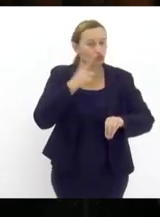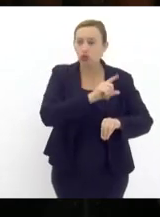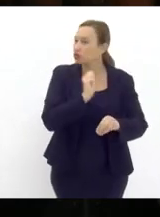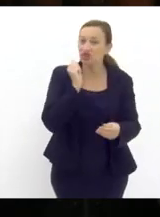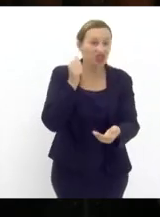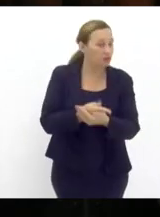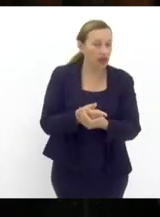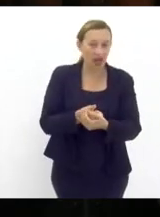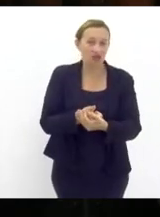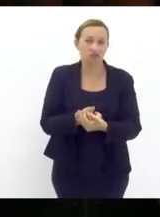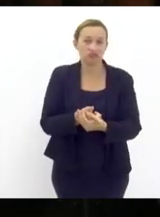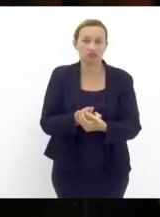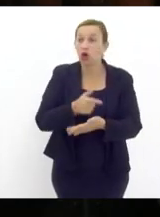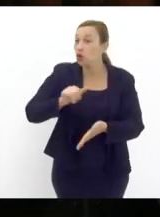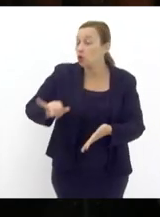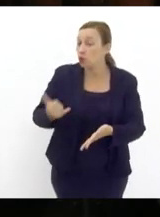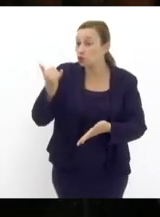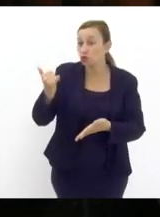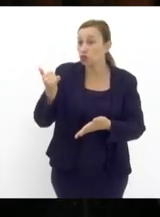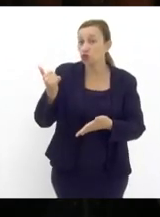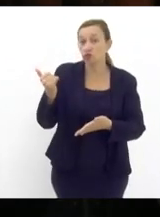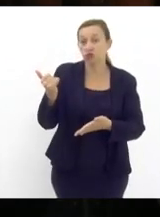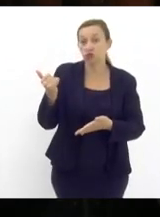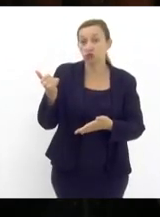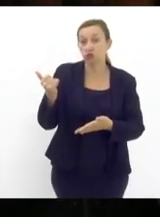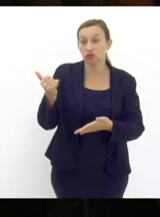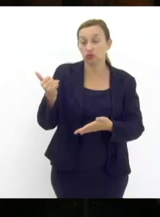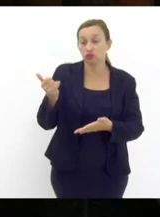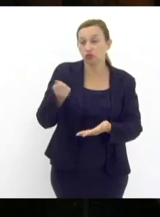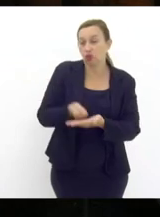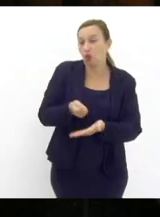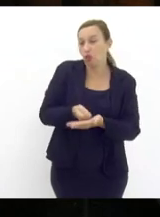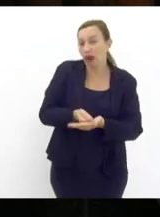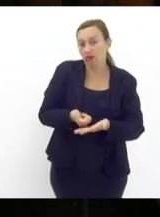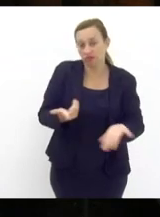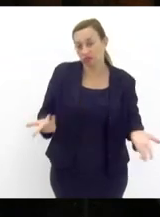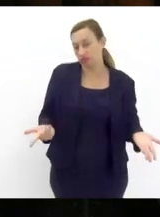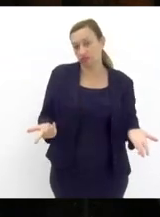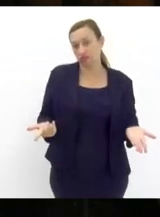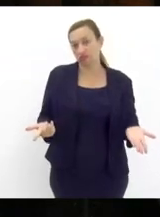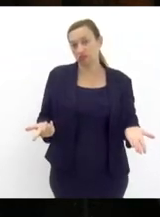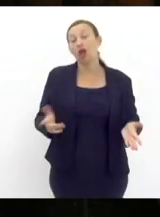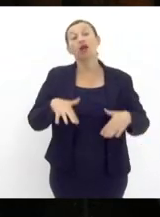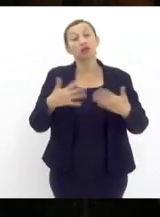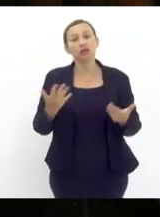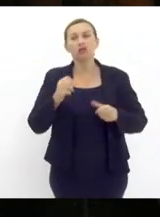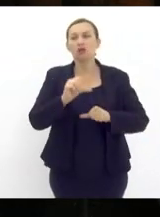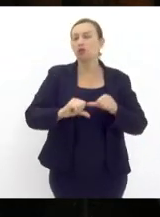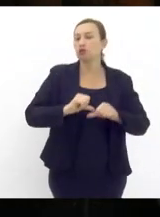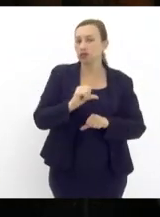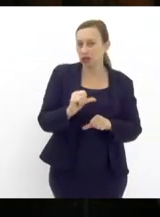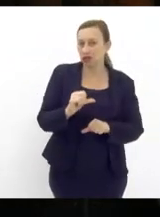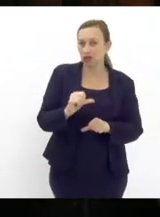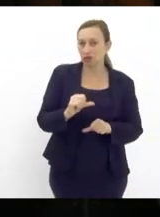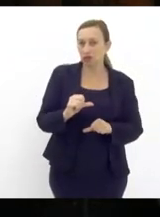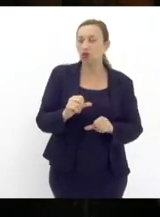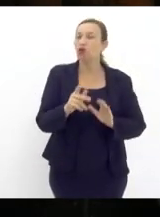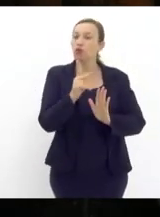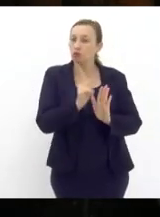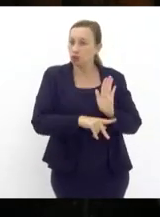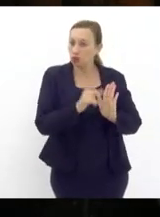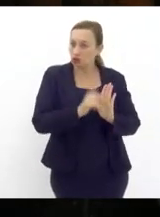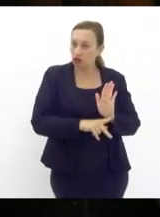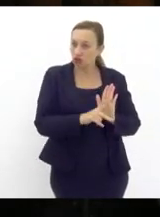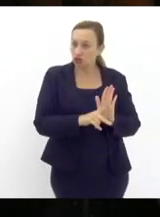pagar com juros que estão sendo cobrados então estamos mudando a natureza do projeto através